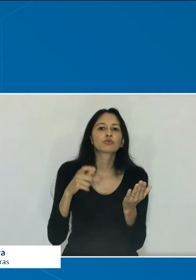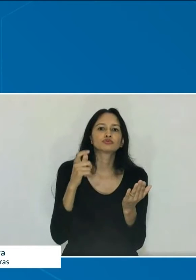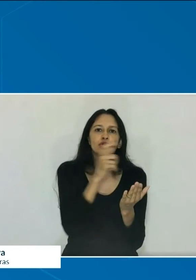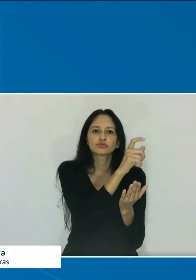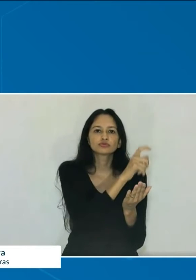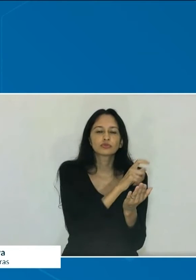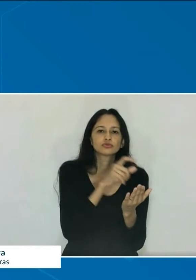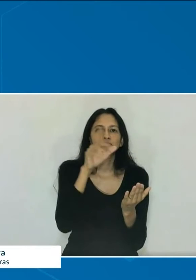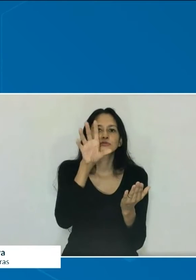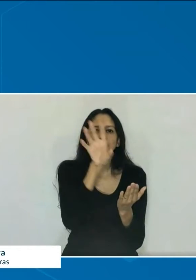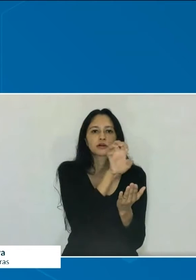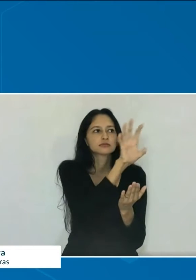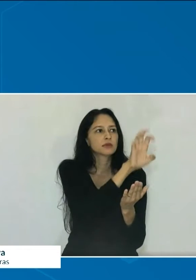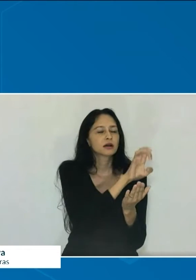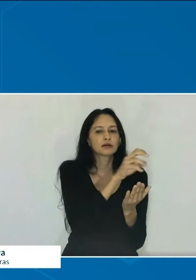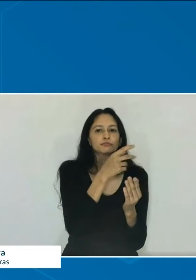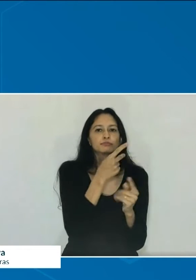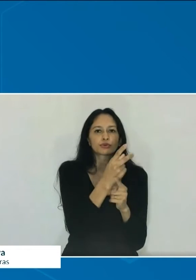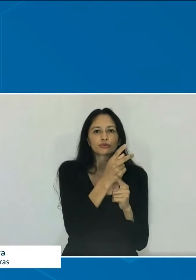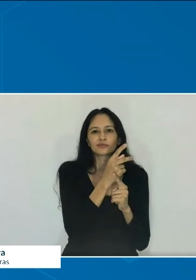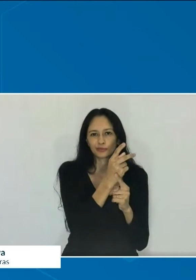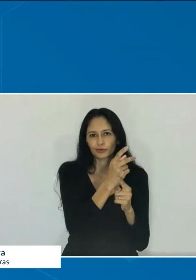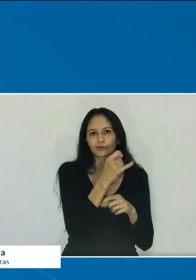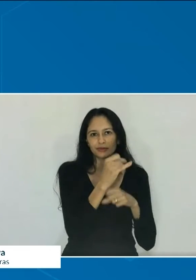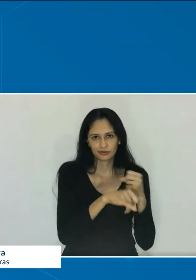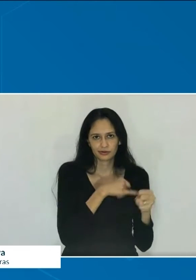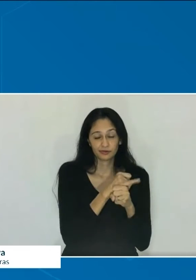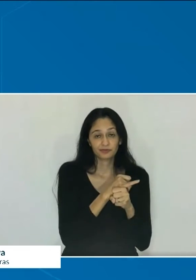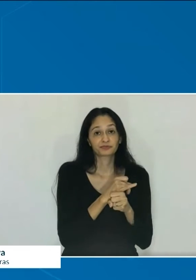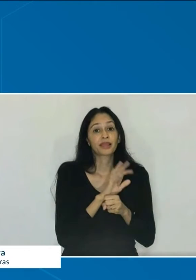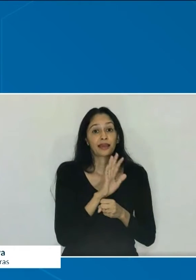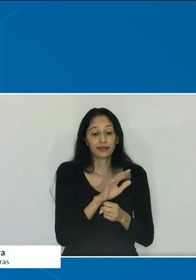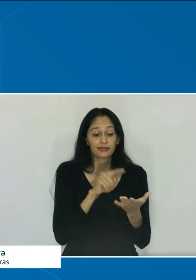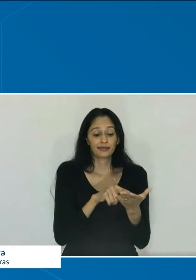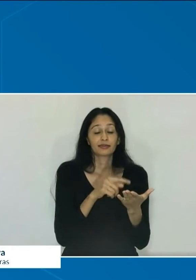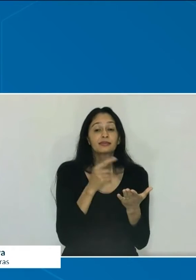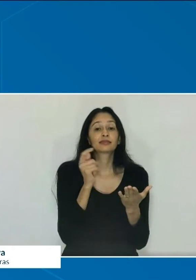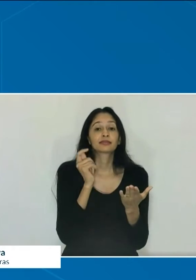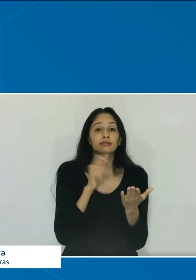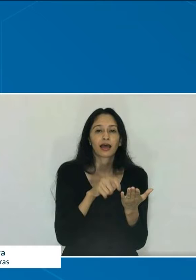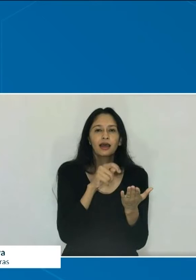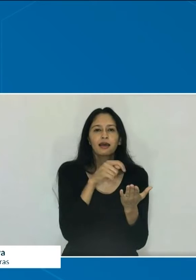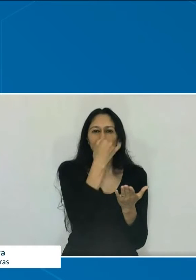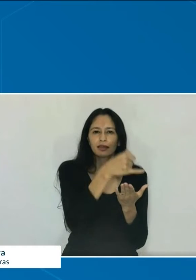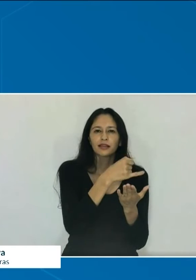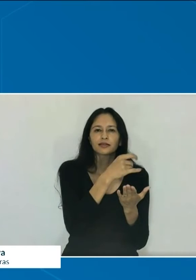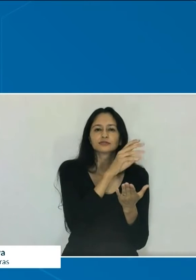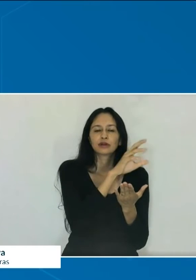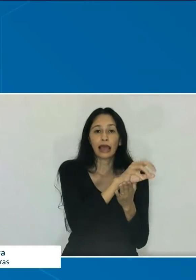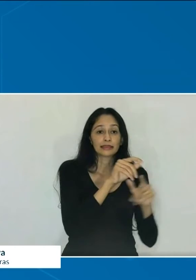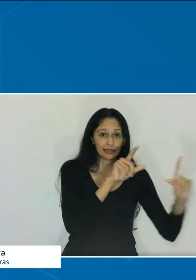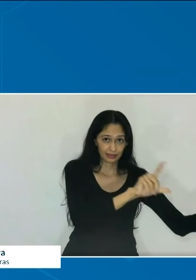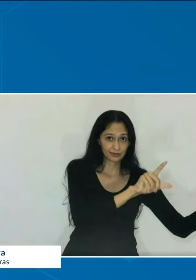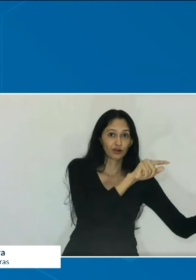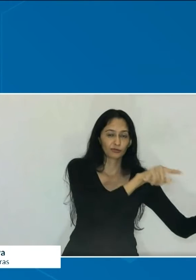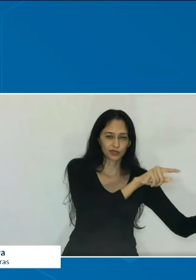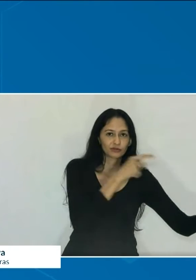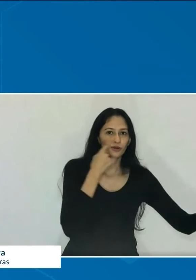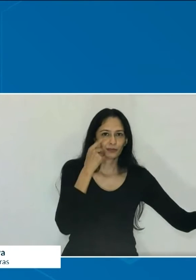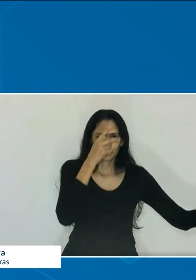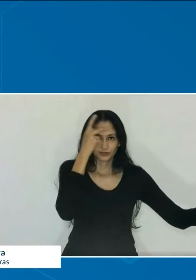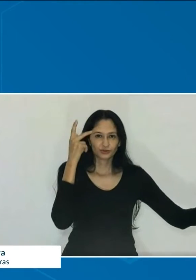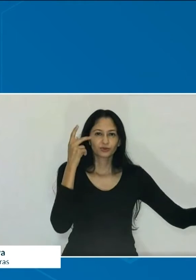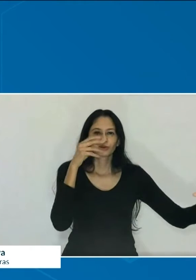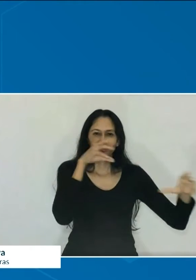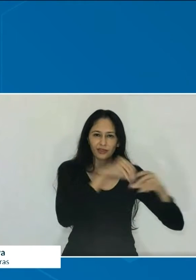O que tem aqui em volta para eu conectar? E o que o nosso aparelho faz? Ele captura esses sinais dos smartphones, dos passageiros, né, que hoje